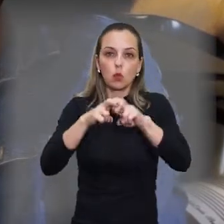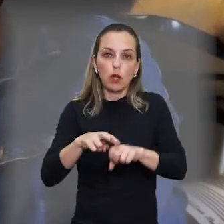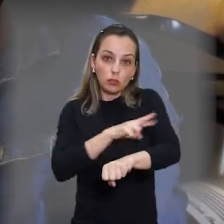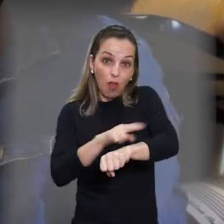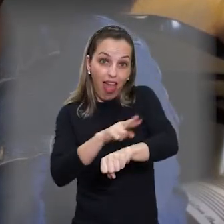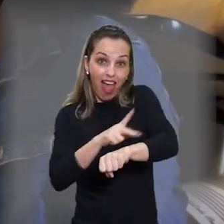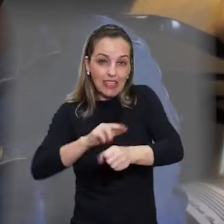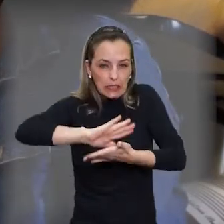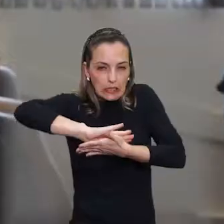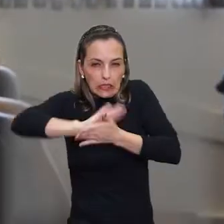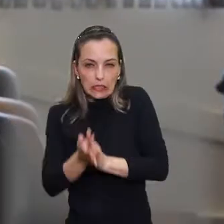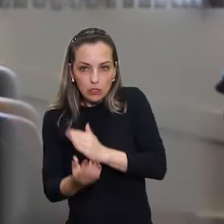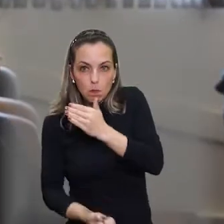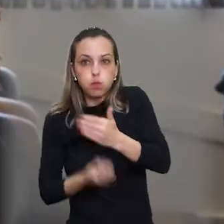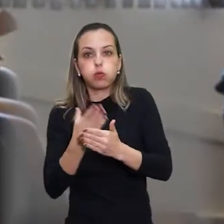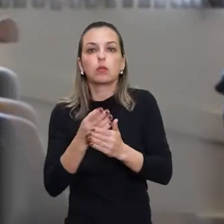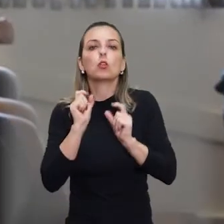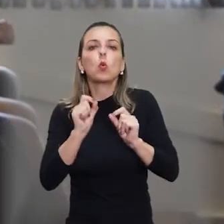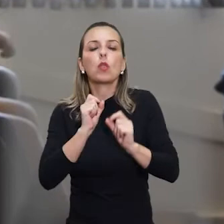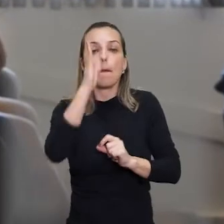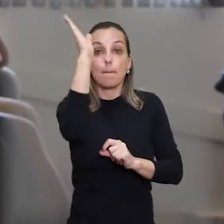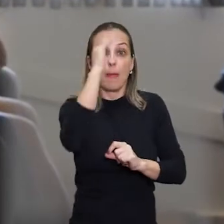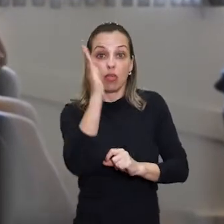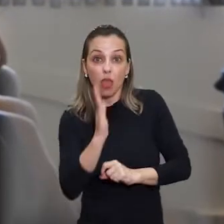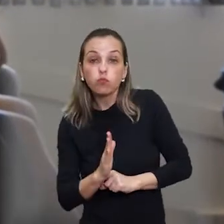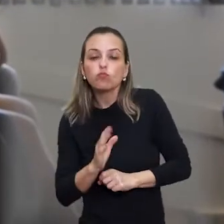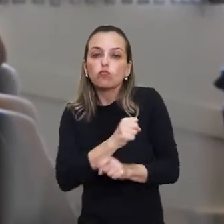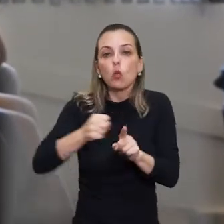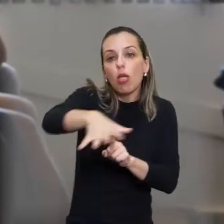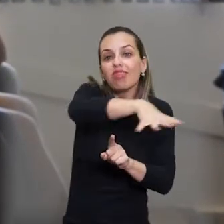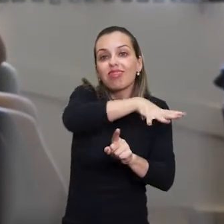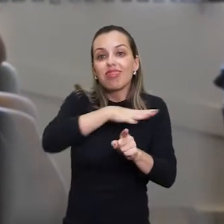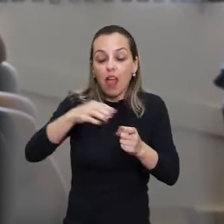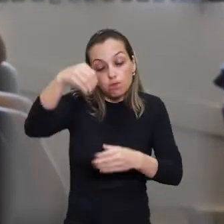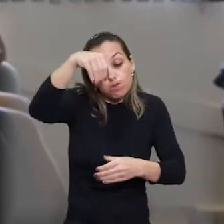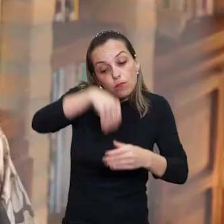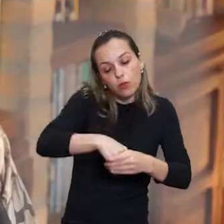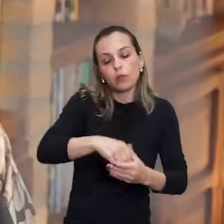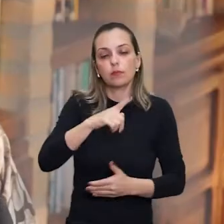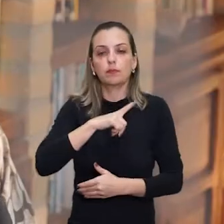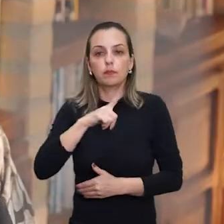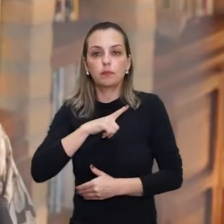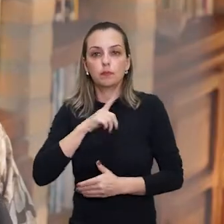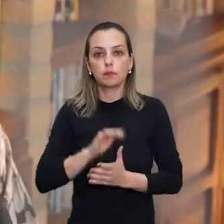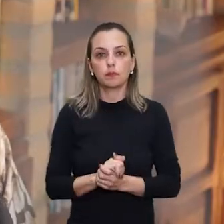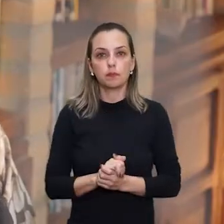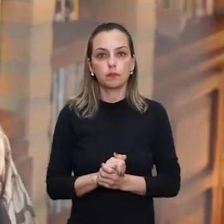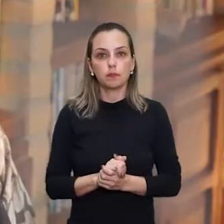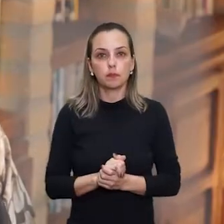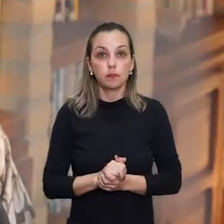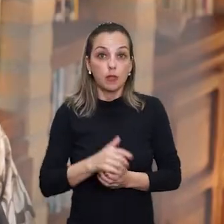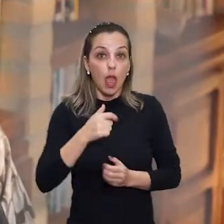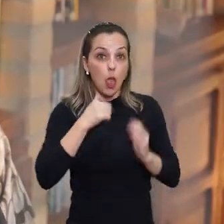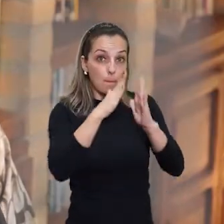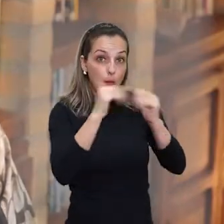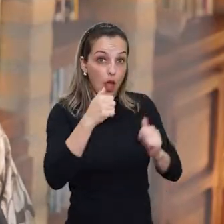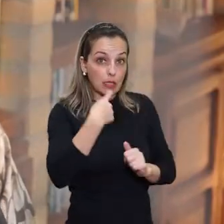outra questão: o preconceito racial que permeia o tecido social brasileiro. Eu estou há 24 anos em